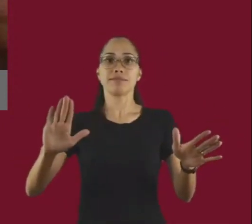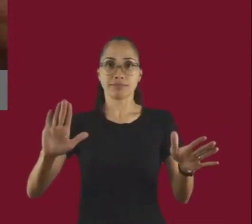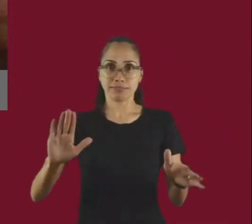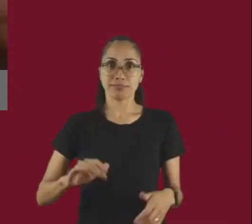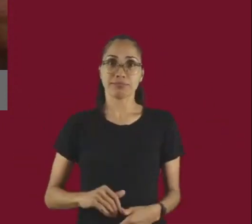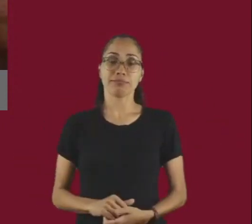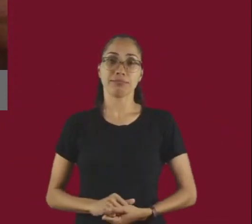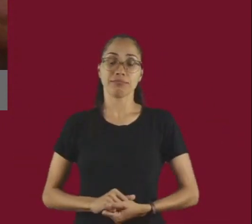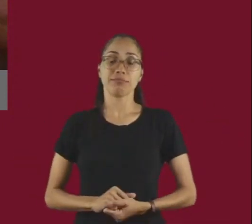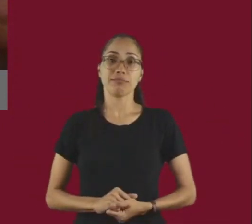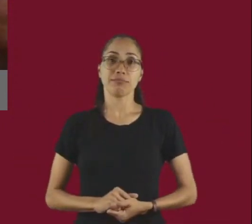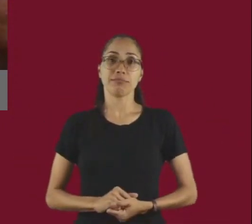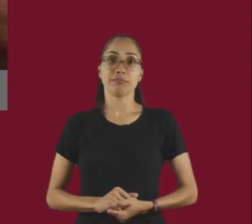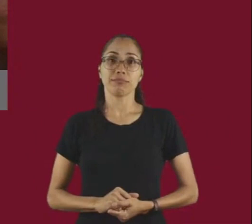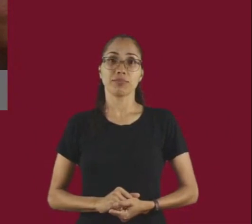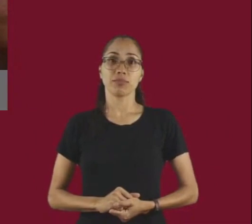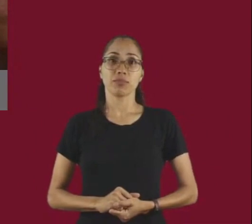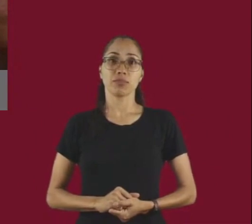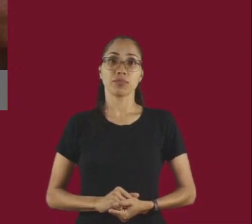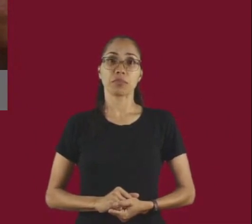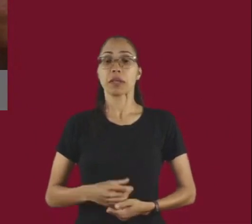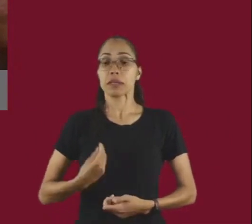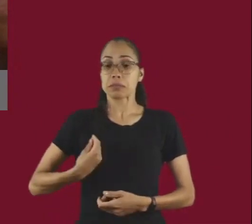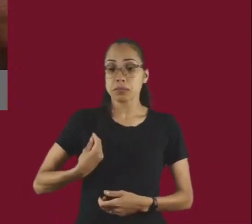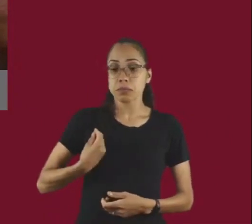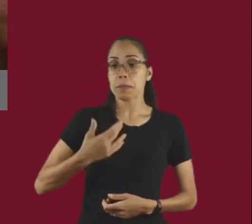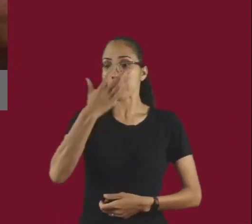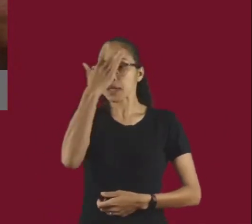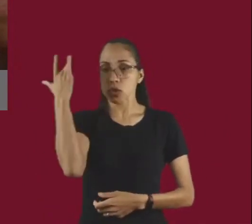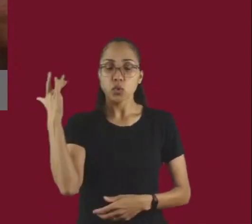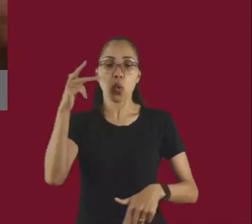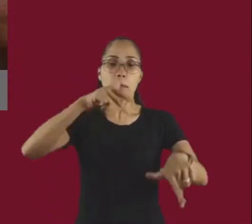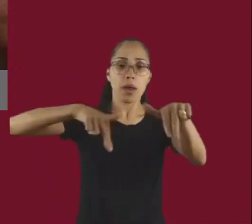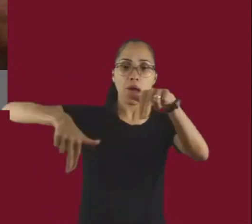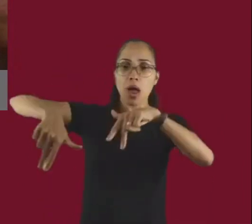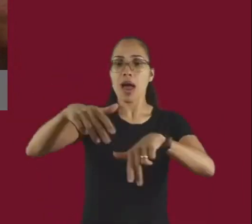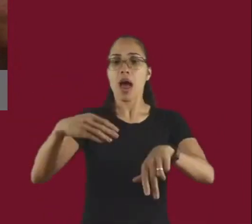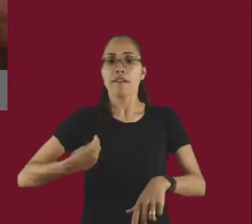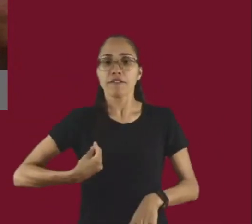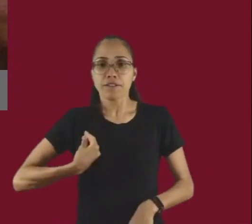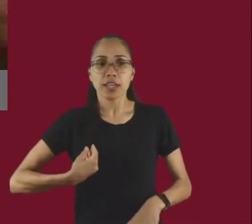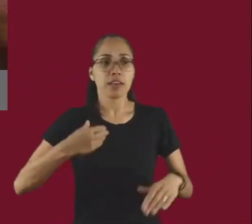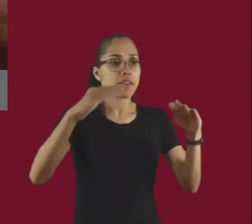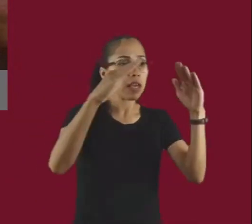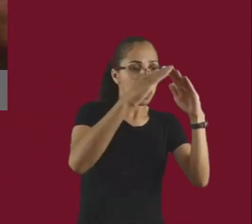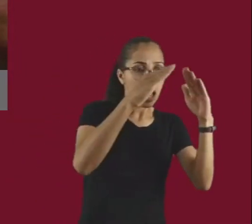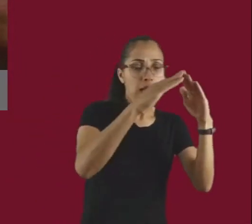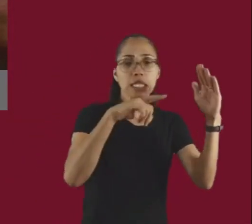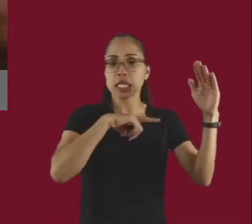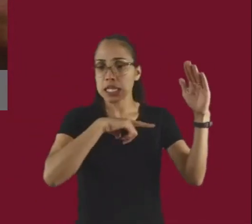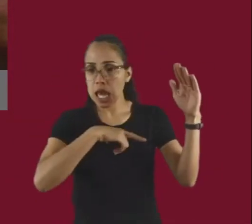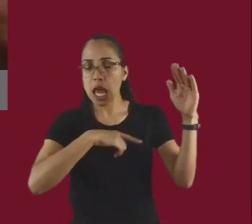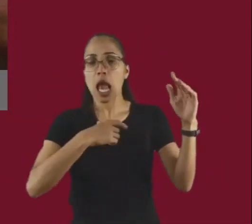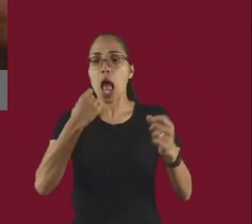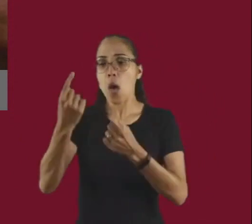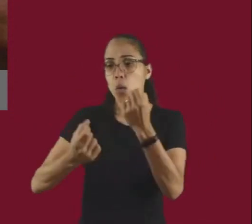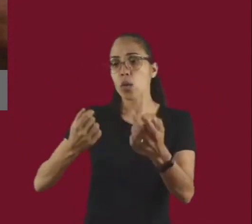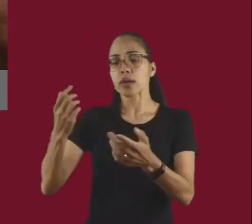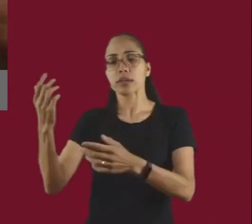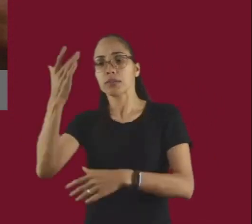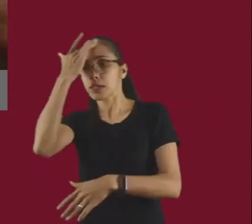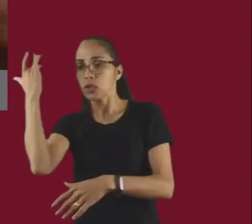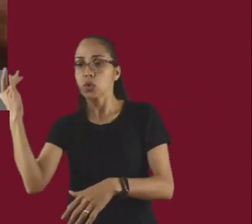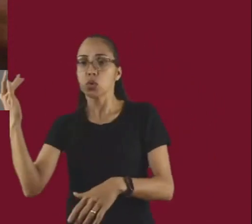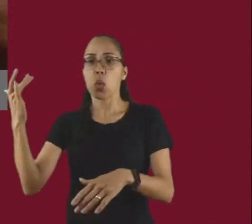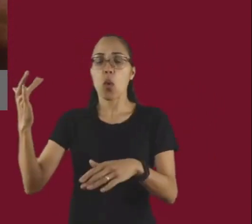apesar das pessoas estarem vivendo isso, apesar de algumas terem a casa caindo sobre a cabeça, apesar de algumas estar com medo de que o